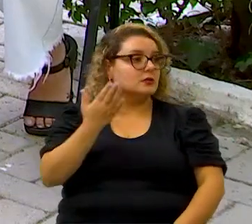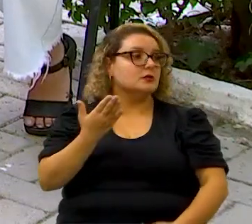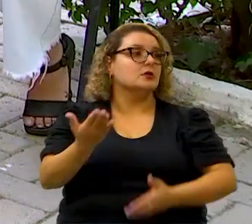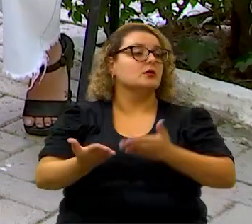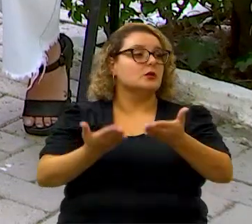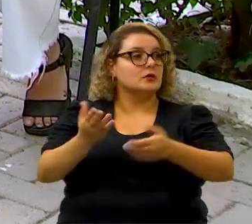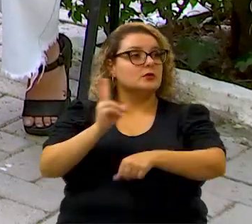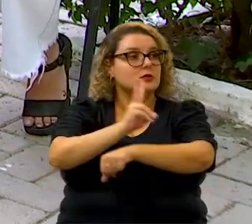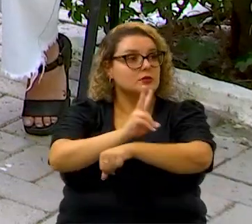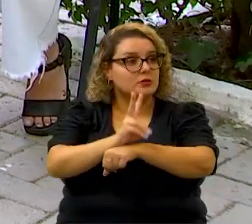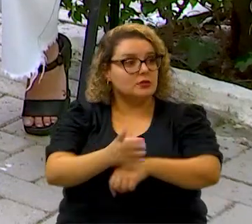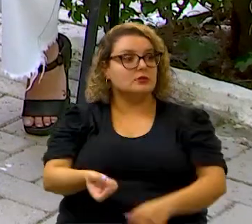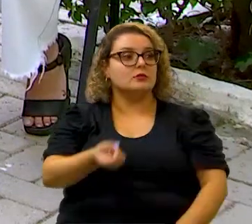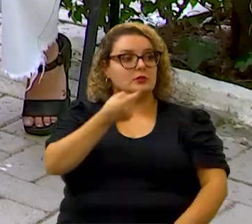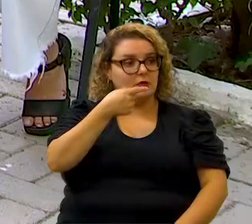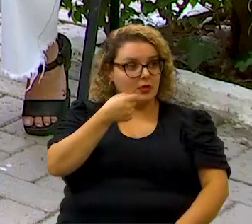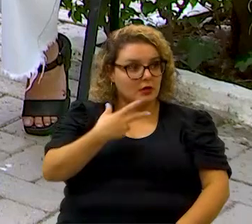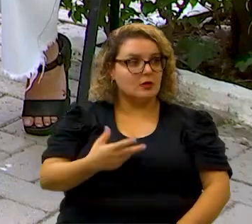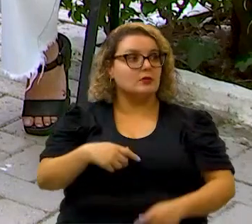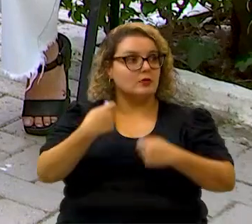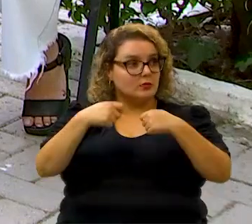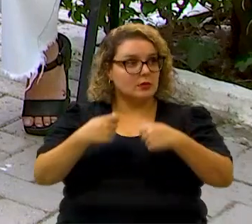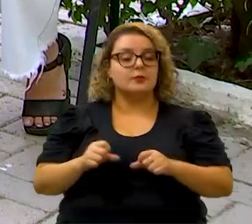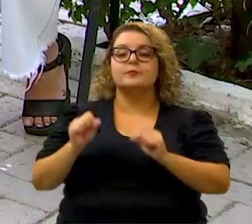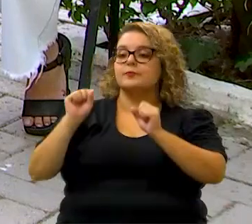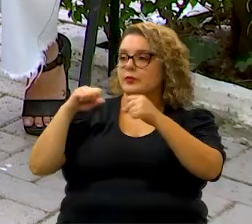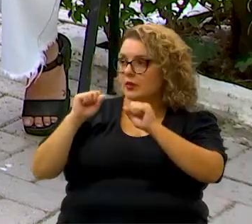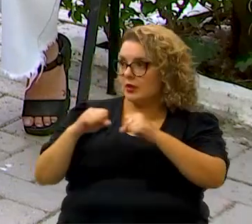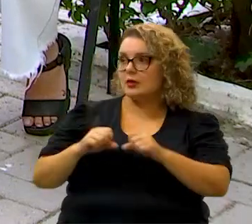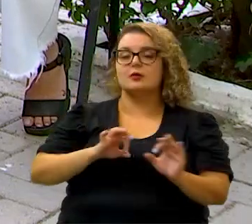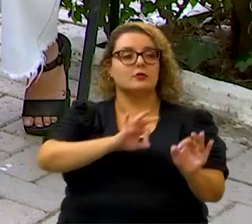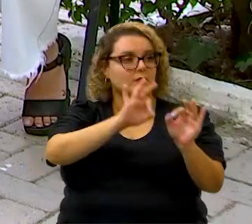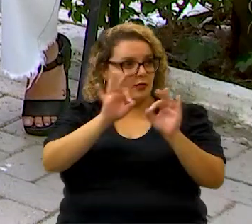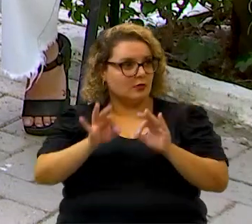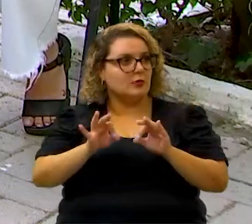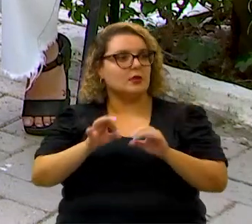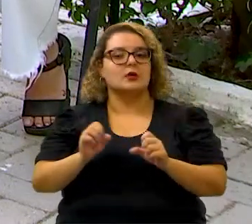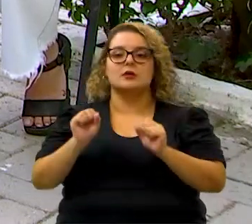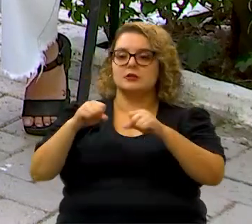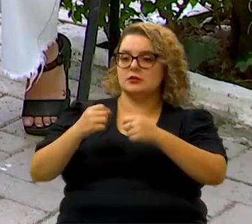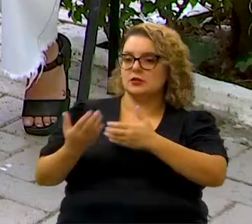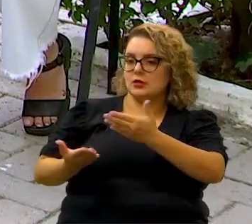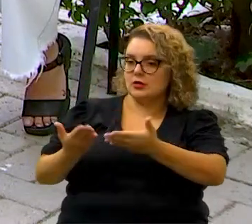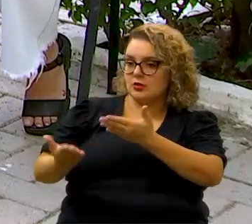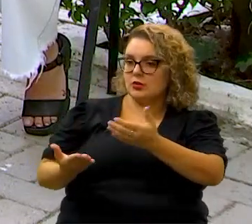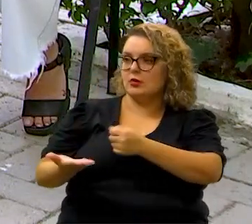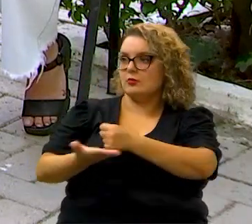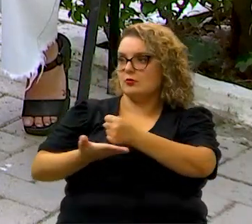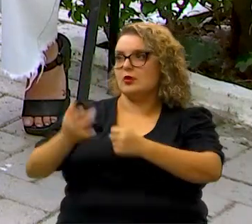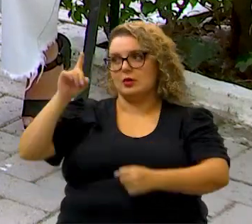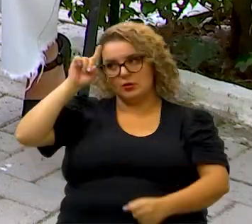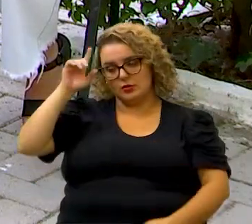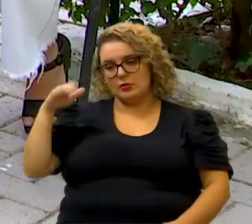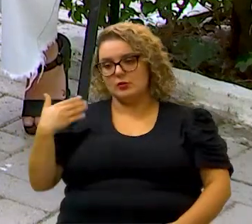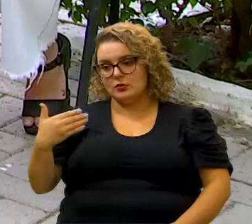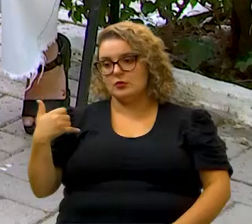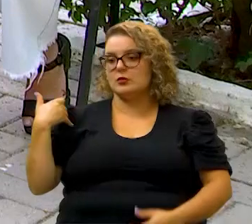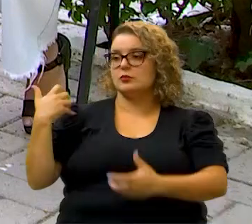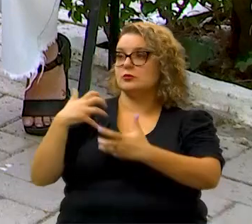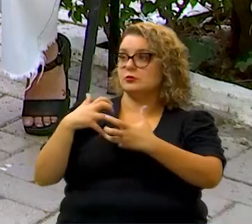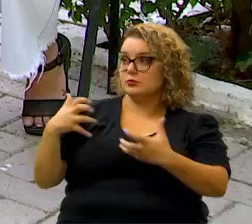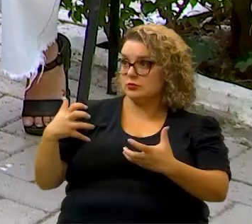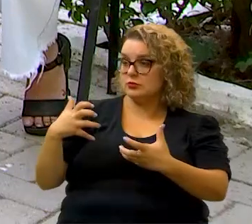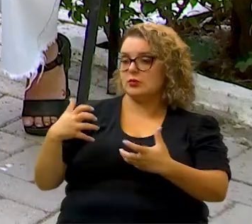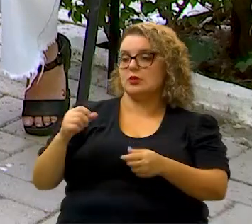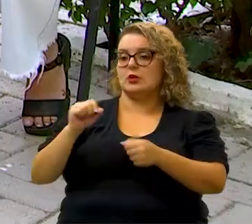Sim. E aí esses cuidadores vão ministrar os remédios necessários, vão acompanhar nesse sentido. Os cuidadores fazem os cuidados básicos